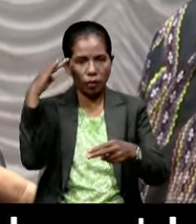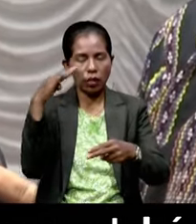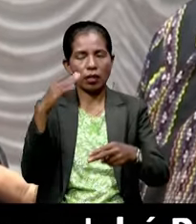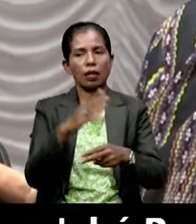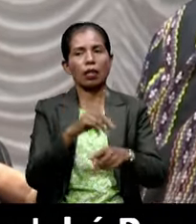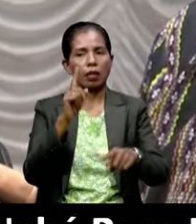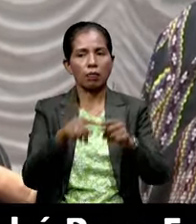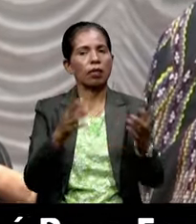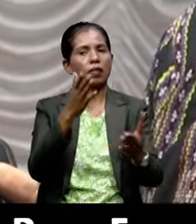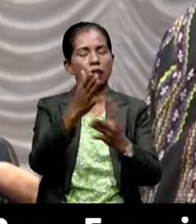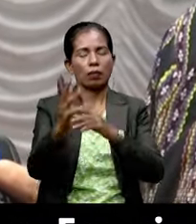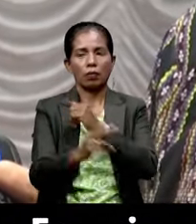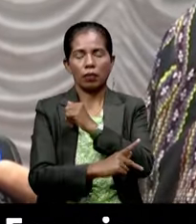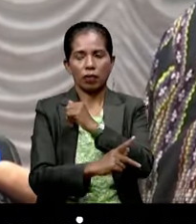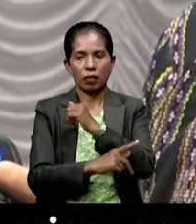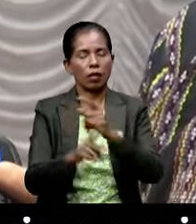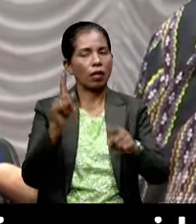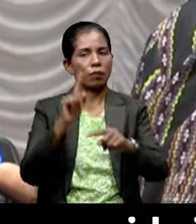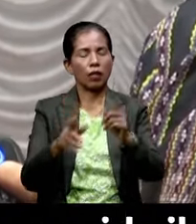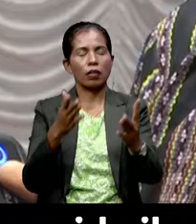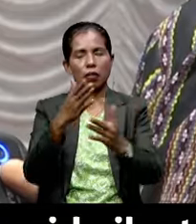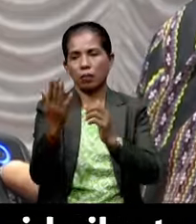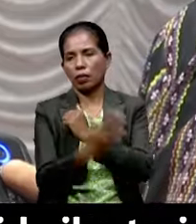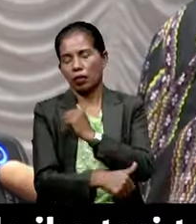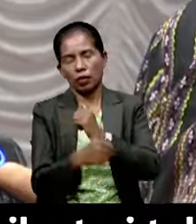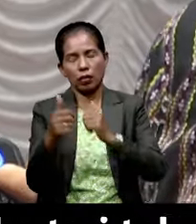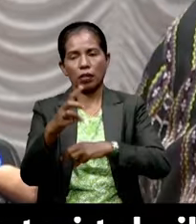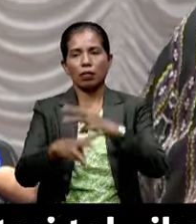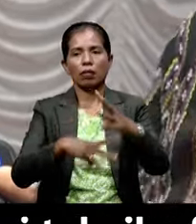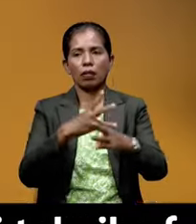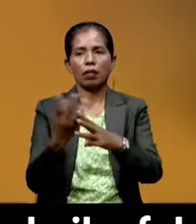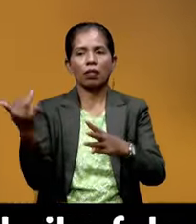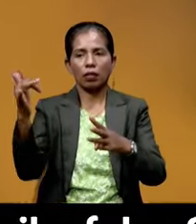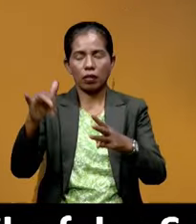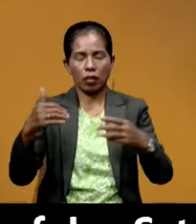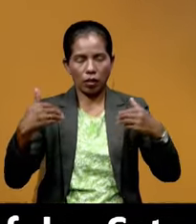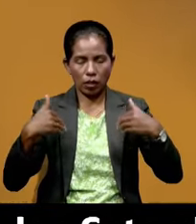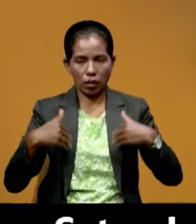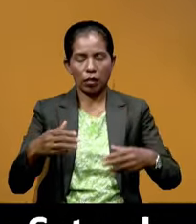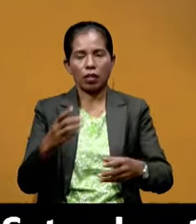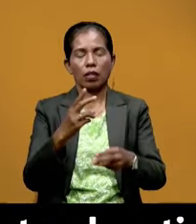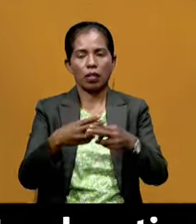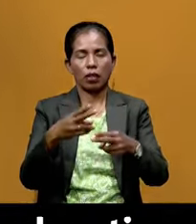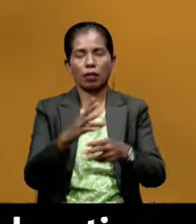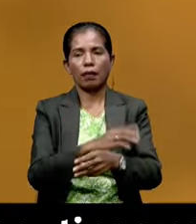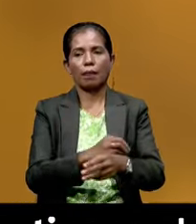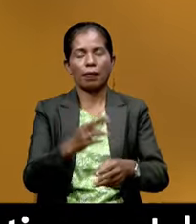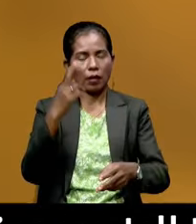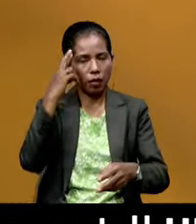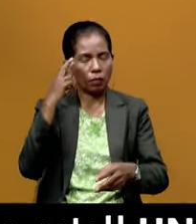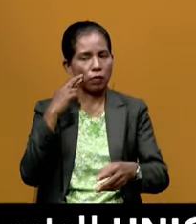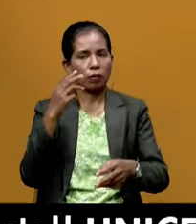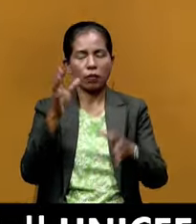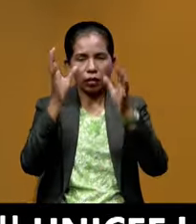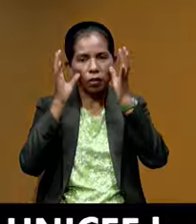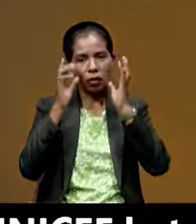la Beltama está em Portugal, la Beltama e a raiz, se é imundo, né? Tira, e na blacklist, né, lá. Ramos Horta mostra este, tamo de la